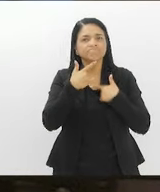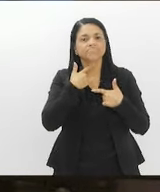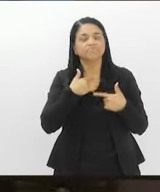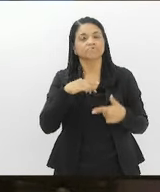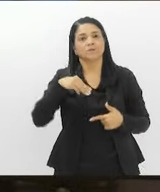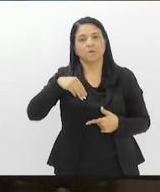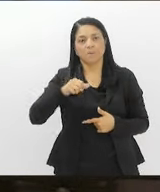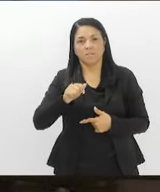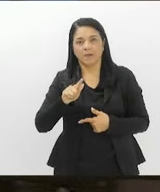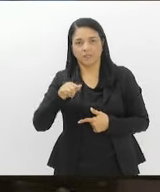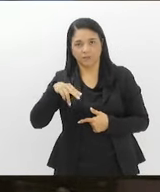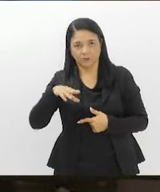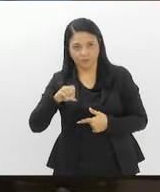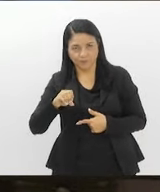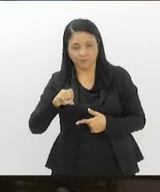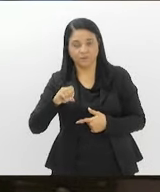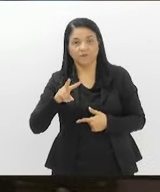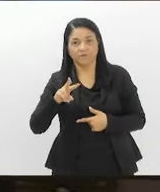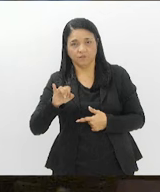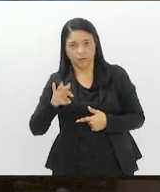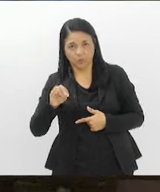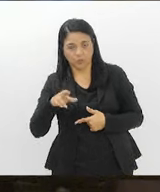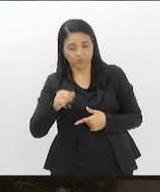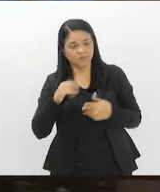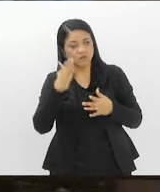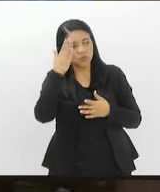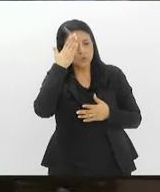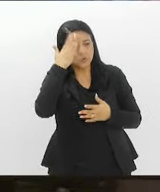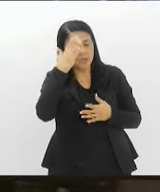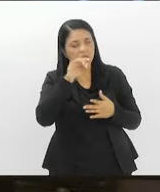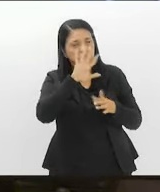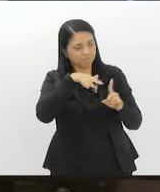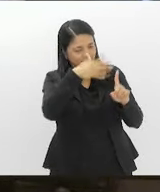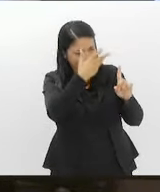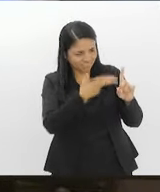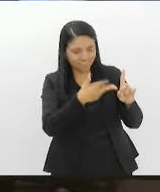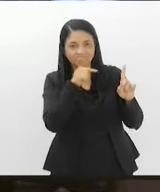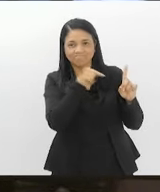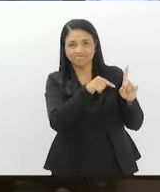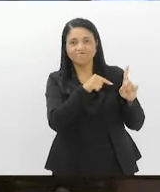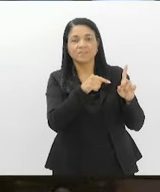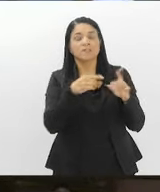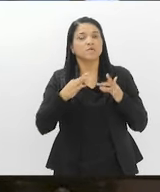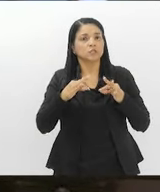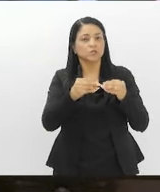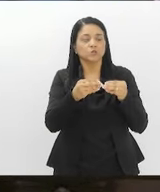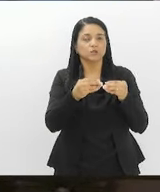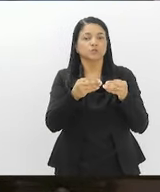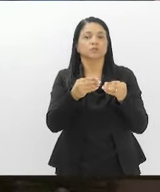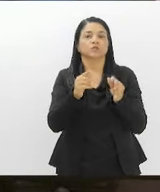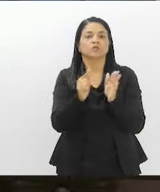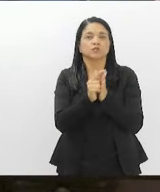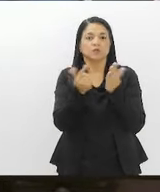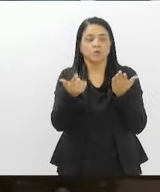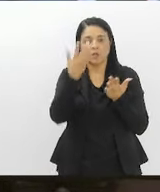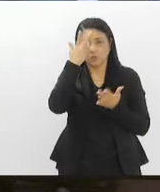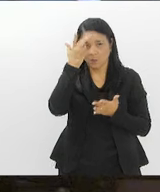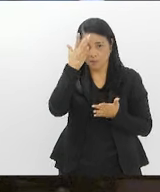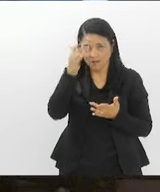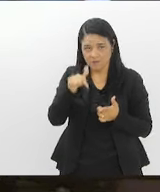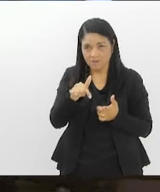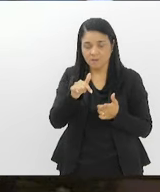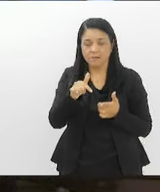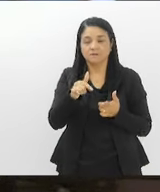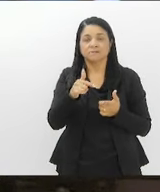todo o sucesso do mundo, à sua pessoa, ao jornal Correio da Manhã e a todos os profissionais que ao seu lado